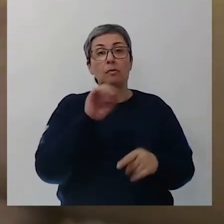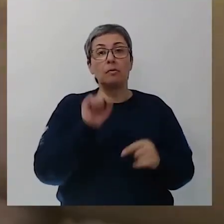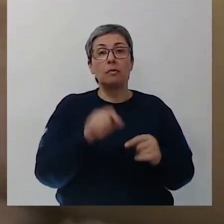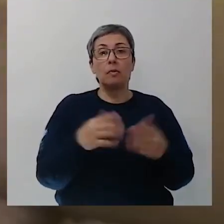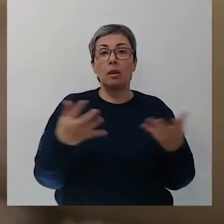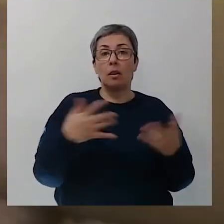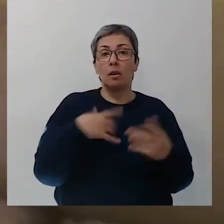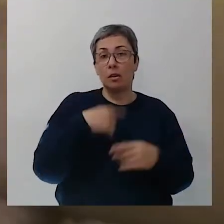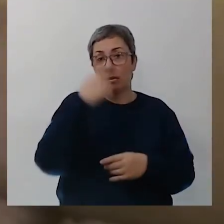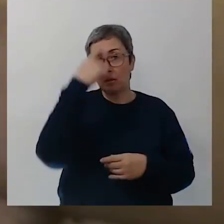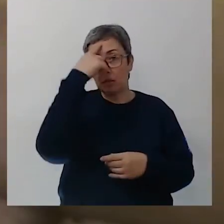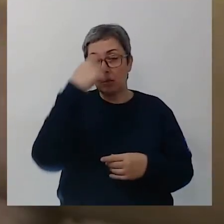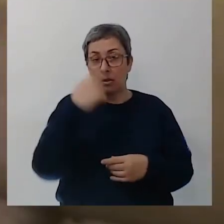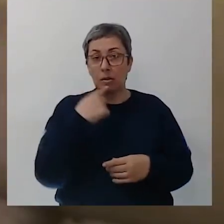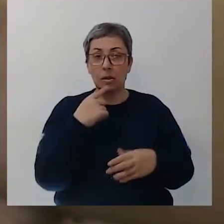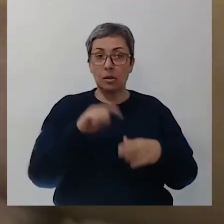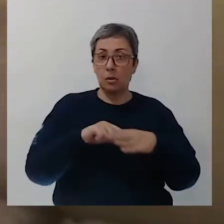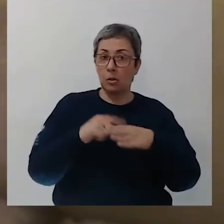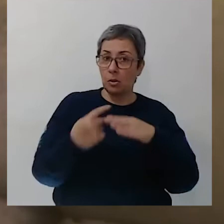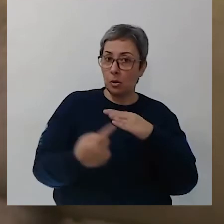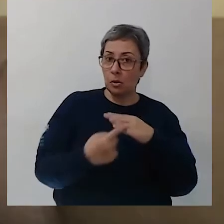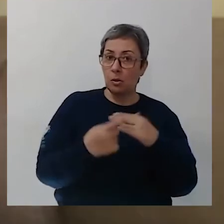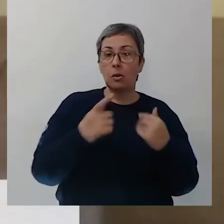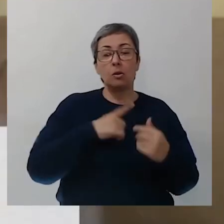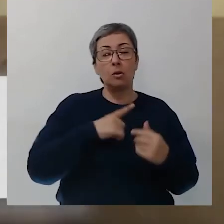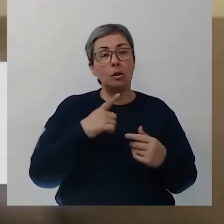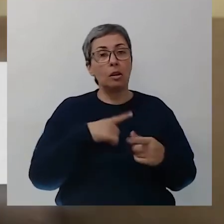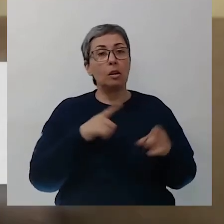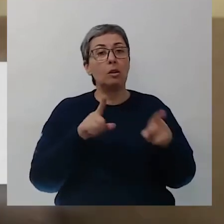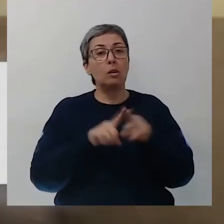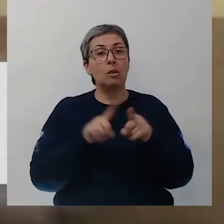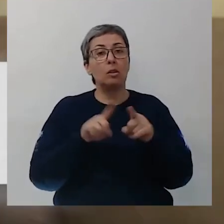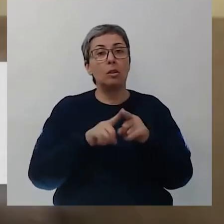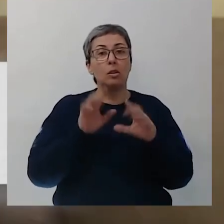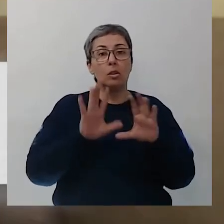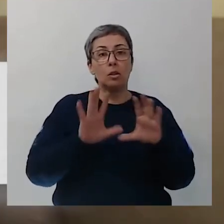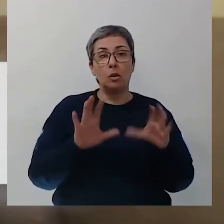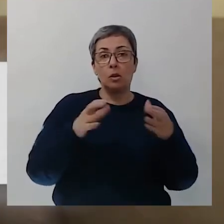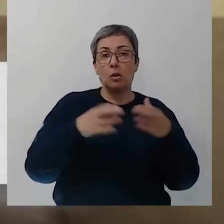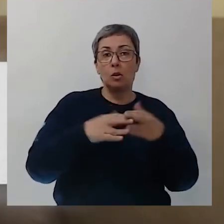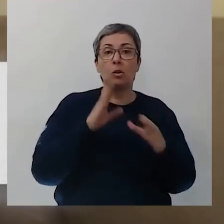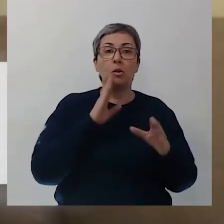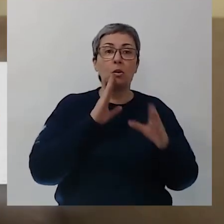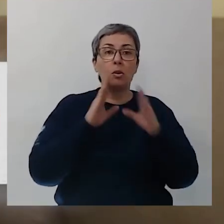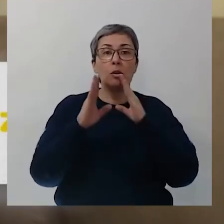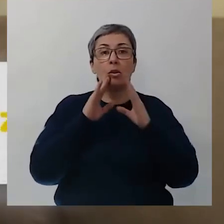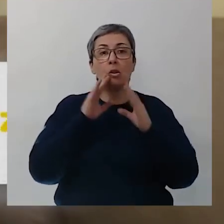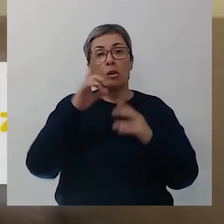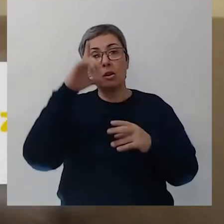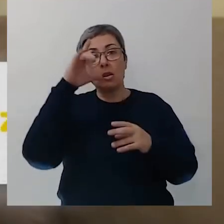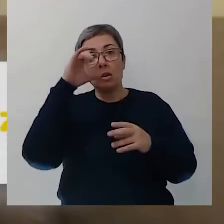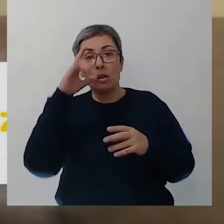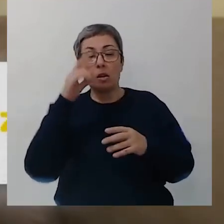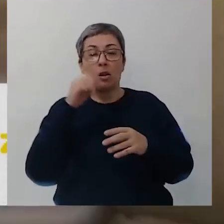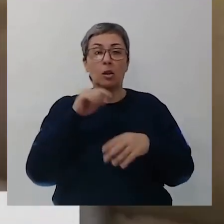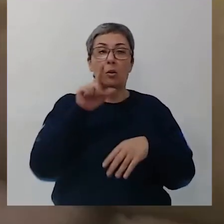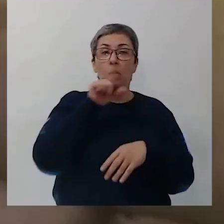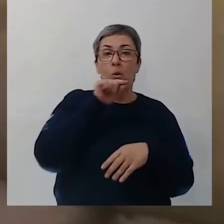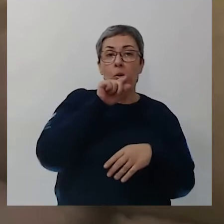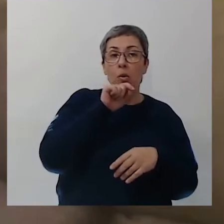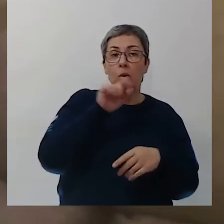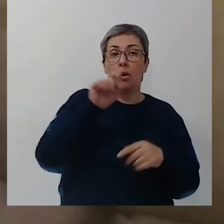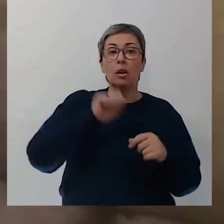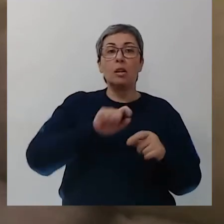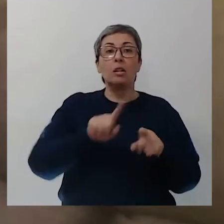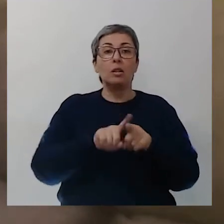Quem aí não tem um perfil em alguma rede social, né? Inclusive, segue o Politize no Facebook, no Twitter e no Instagram já. Pois bem,